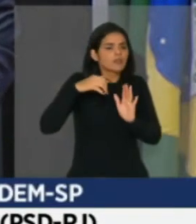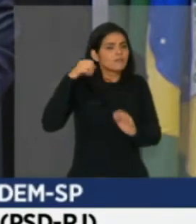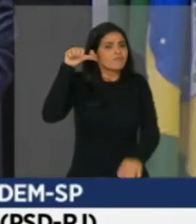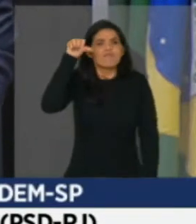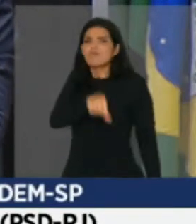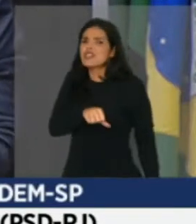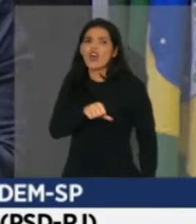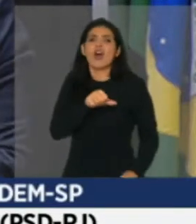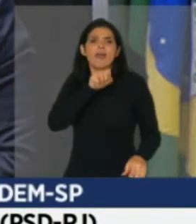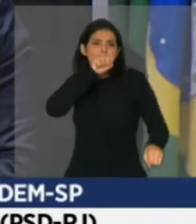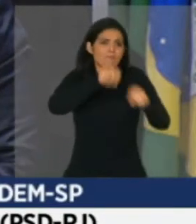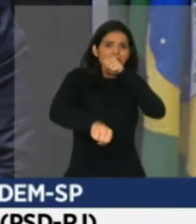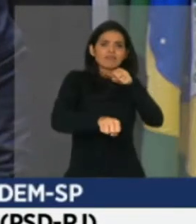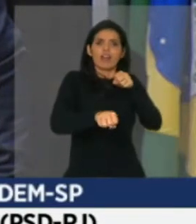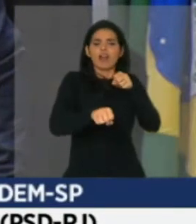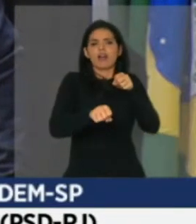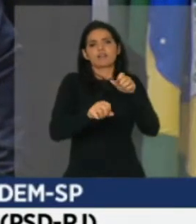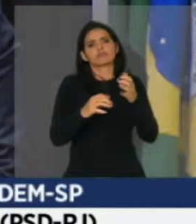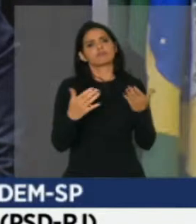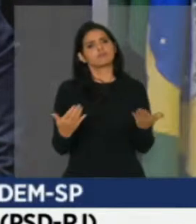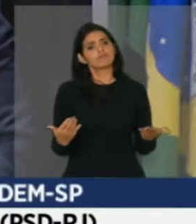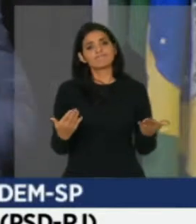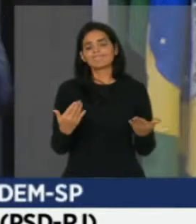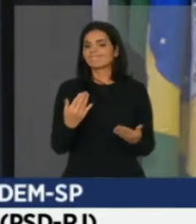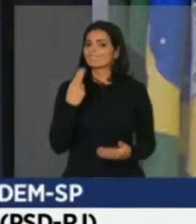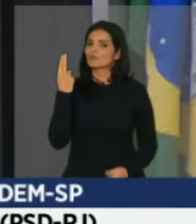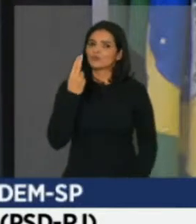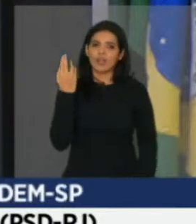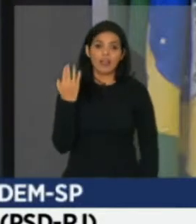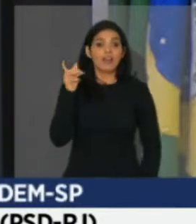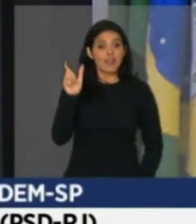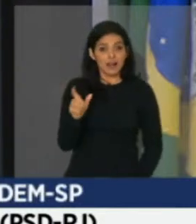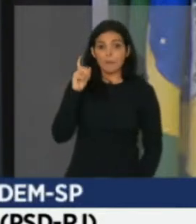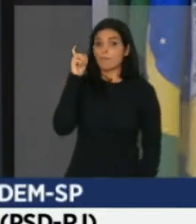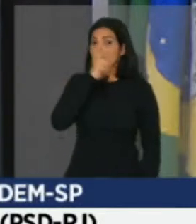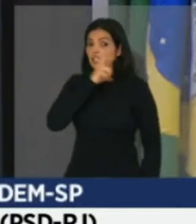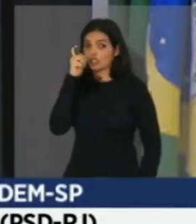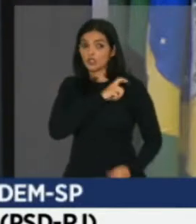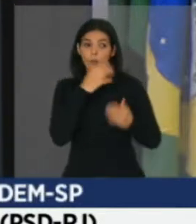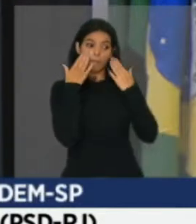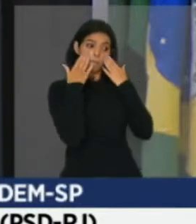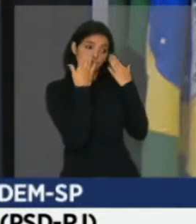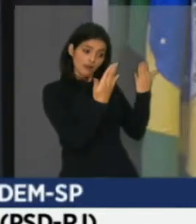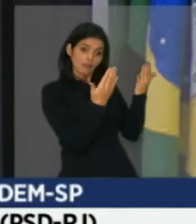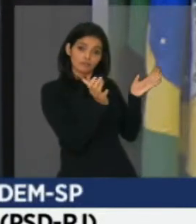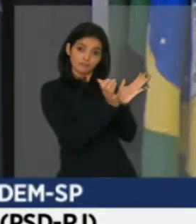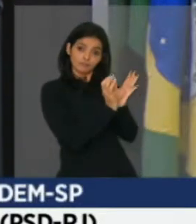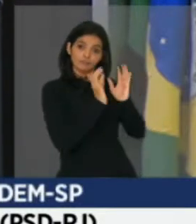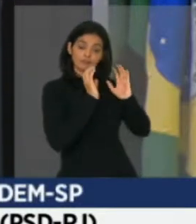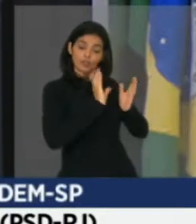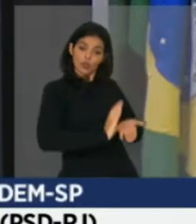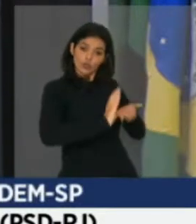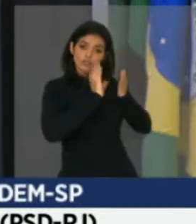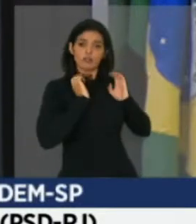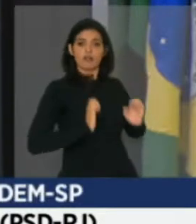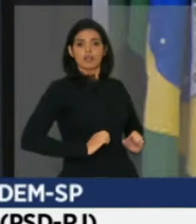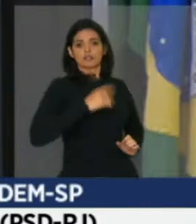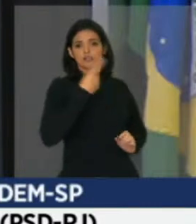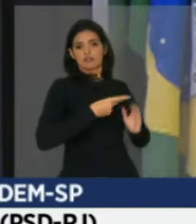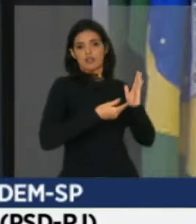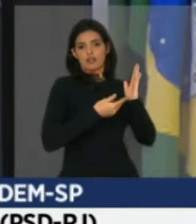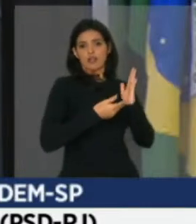crimes. O homicídio. Mentir perante o Conselho sobre esses fatos